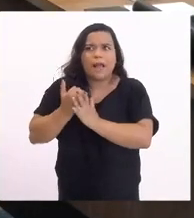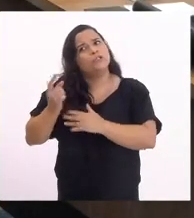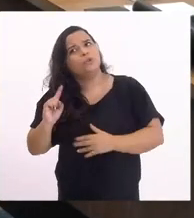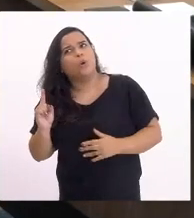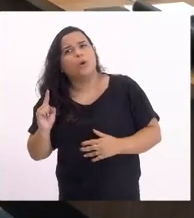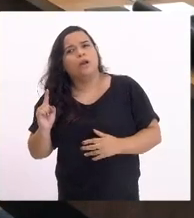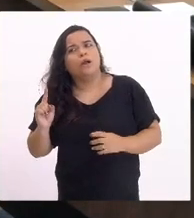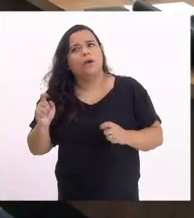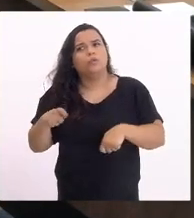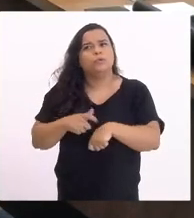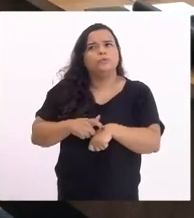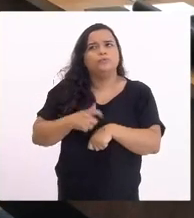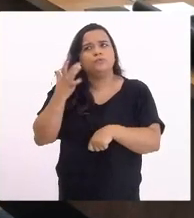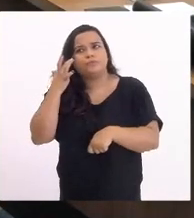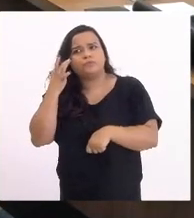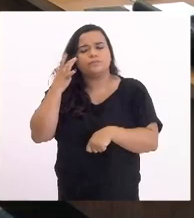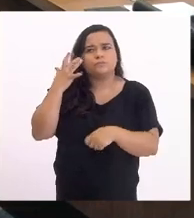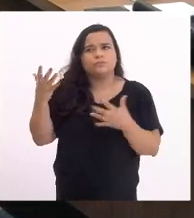presidente?